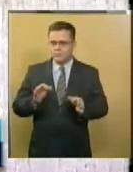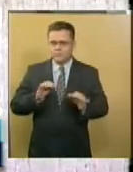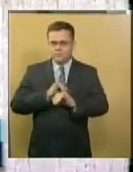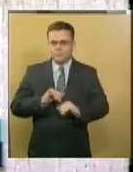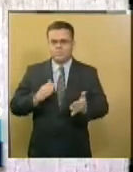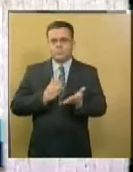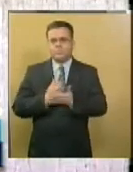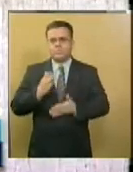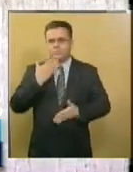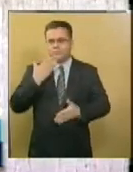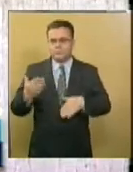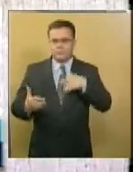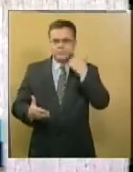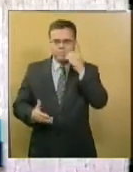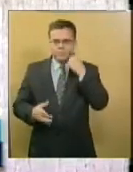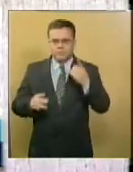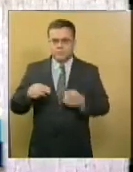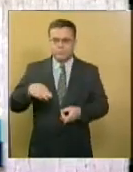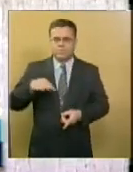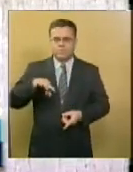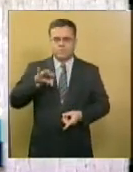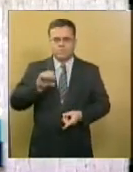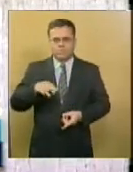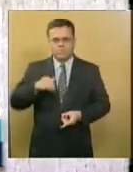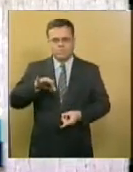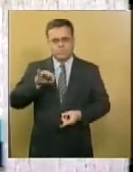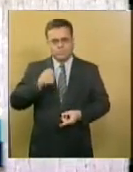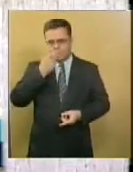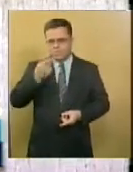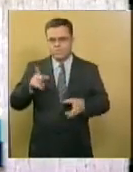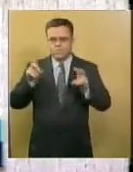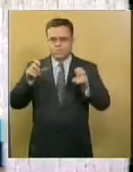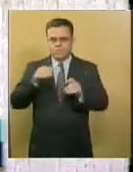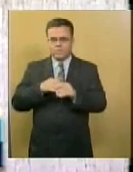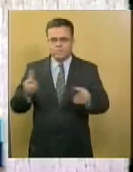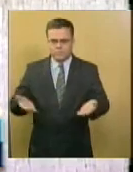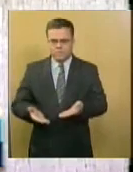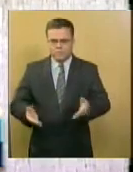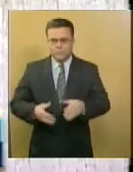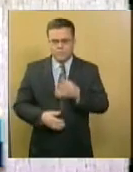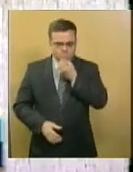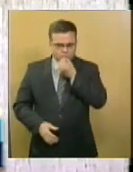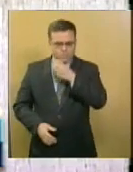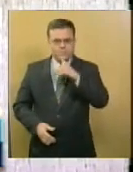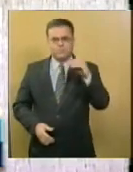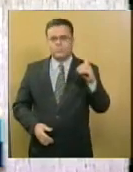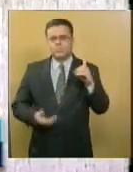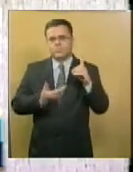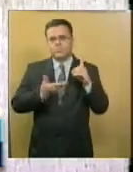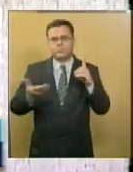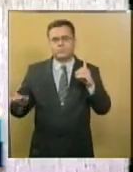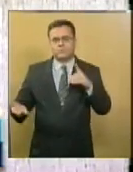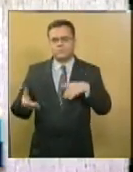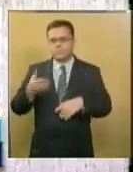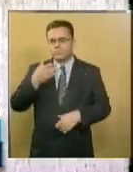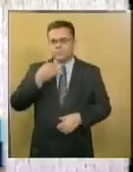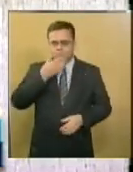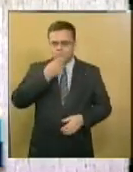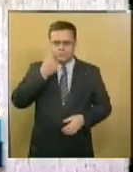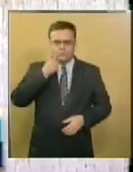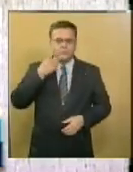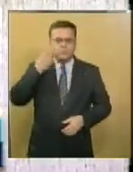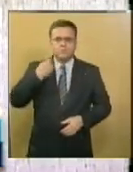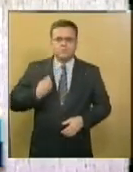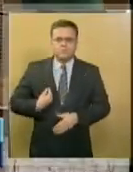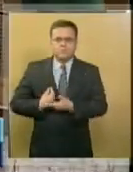aprovada. Solicito o deputado Maurício Matos a leitura do expediente. Bom dia, senhor presidente, demais deputados e deputadas,